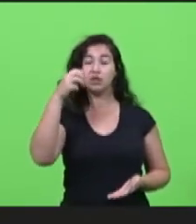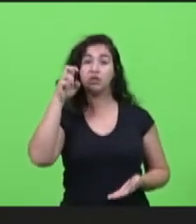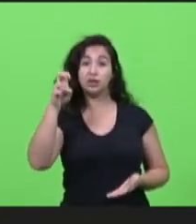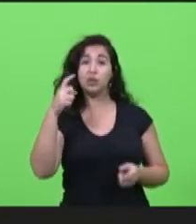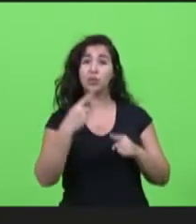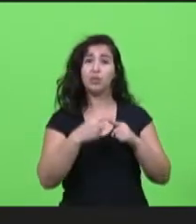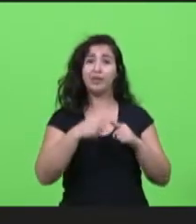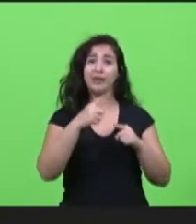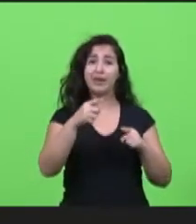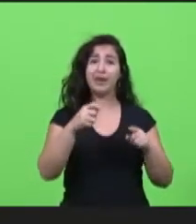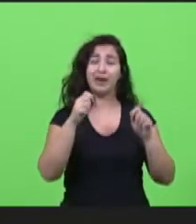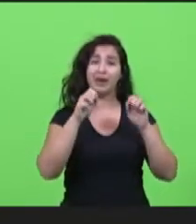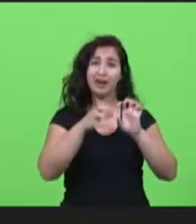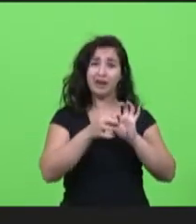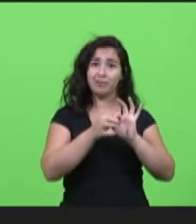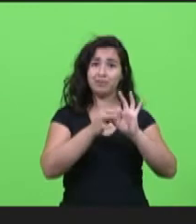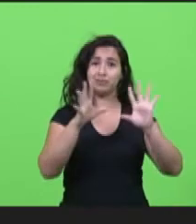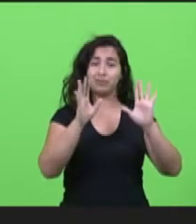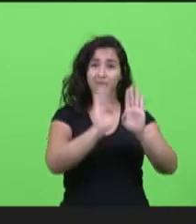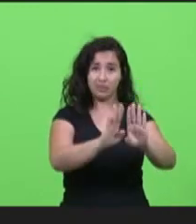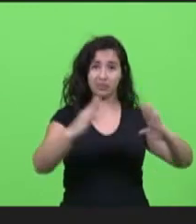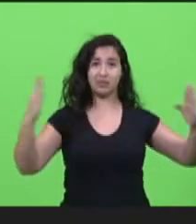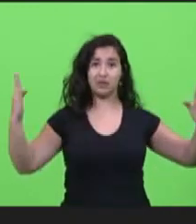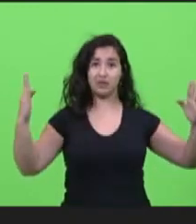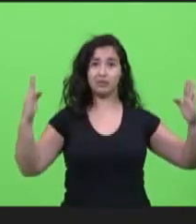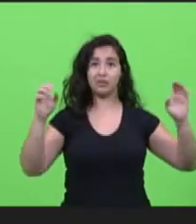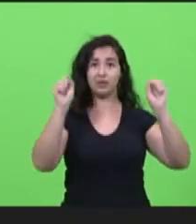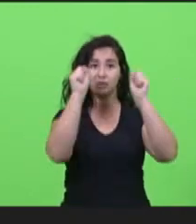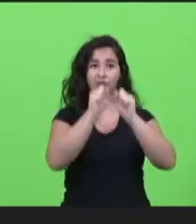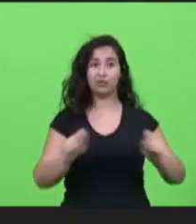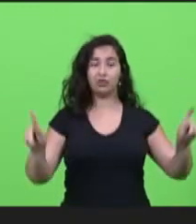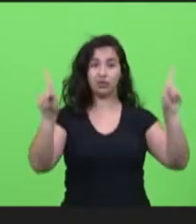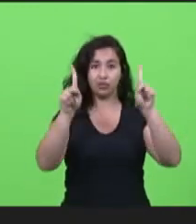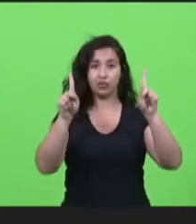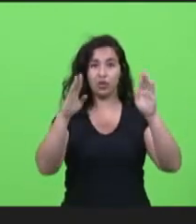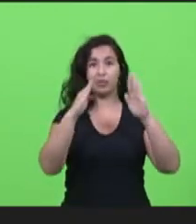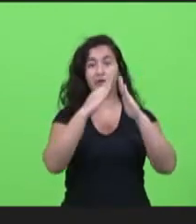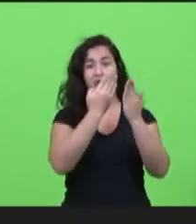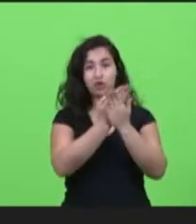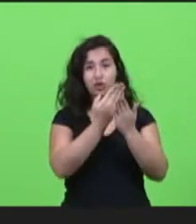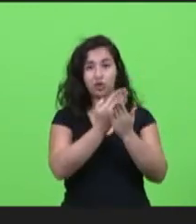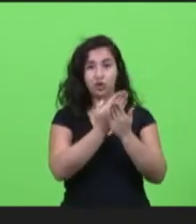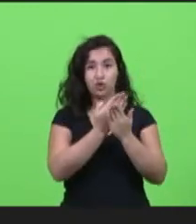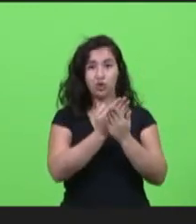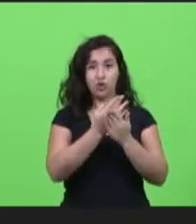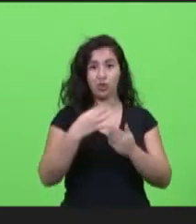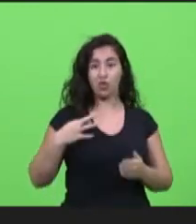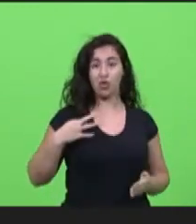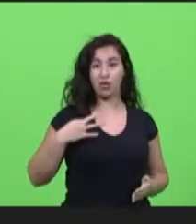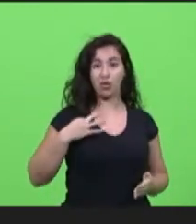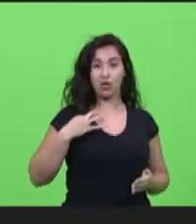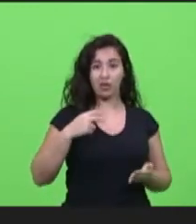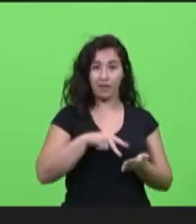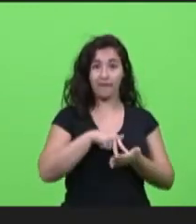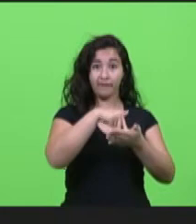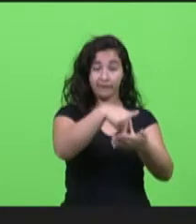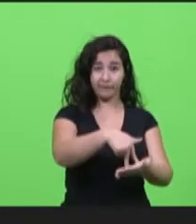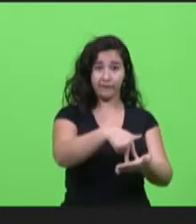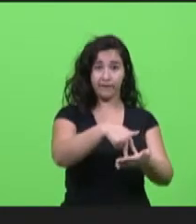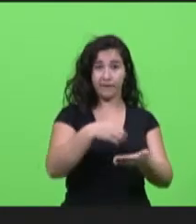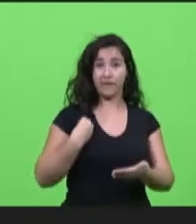os shopping centers e galerias e as escolas de forma presencial. Para quem conhece a